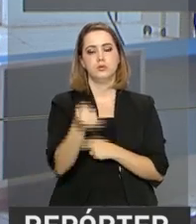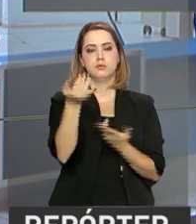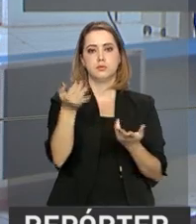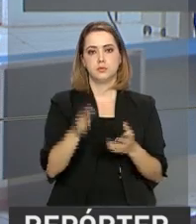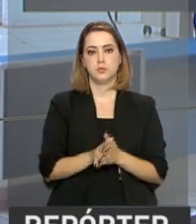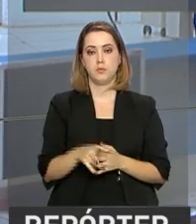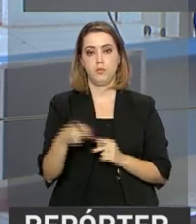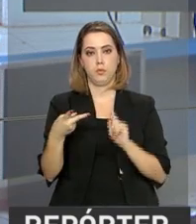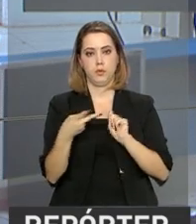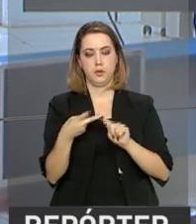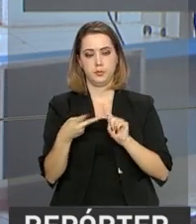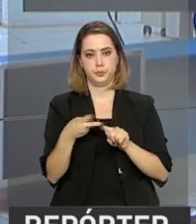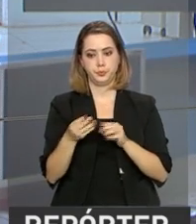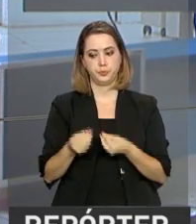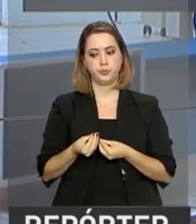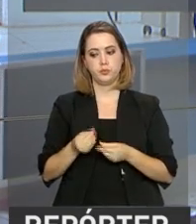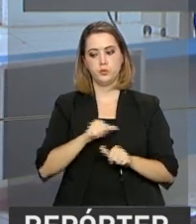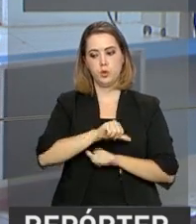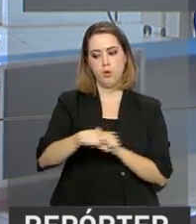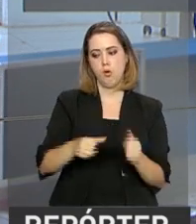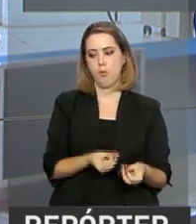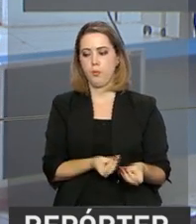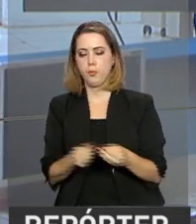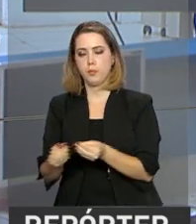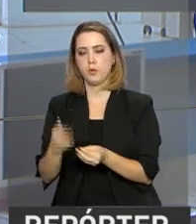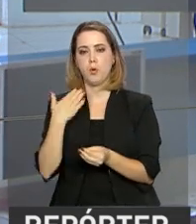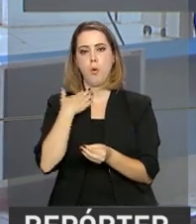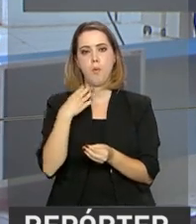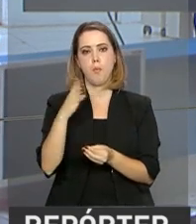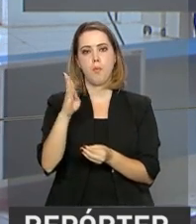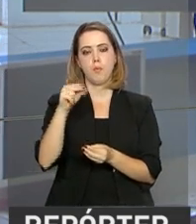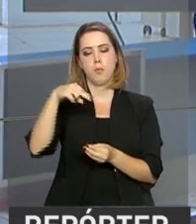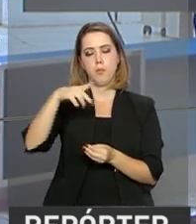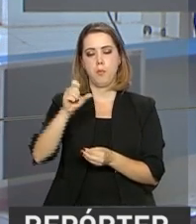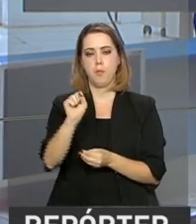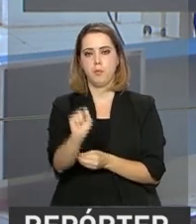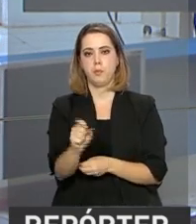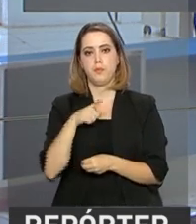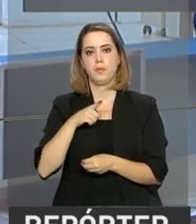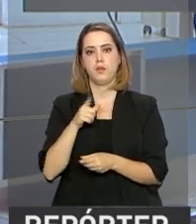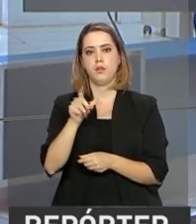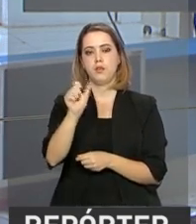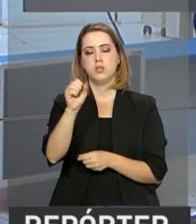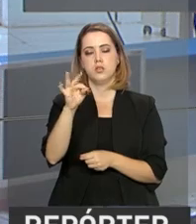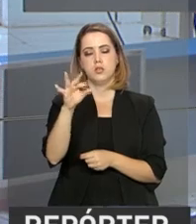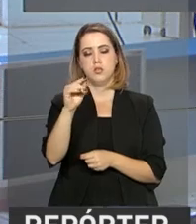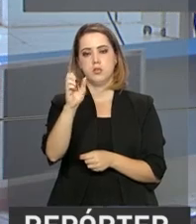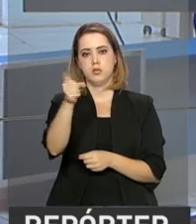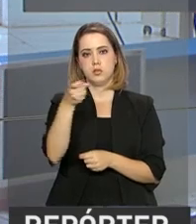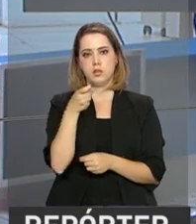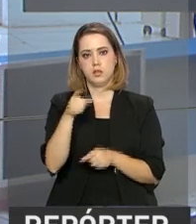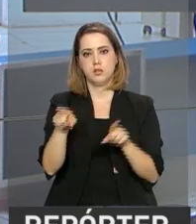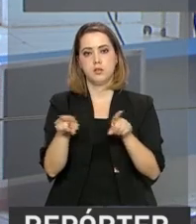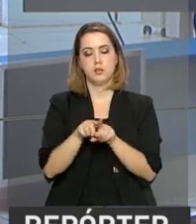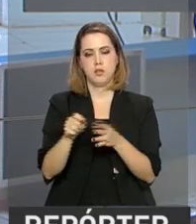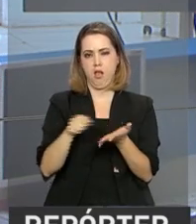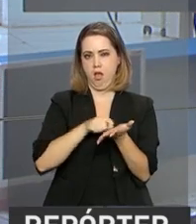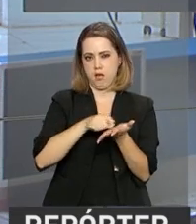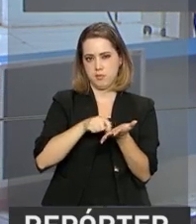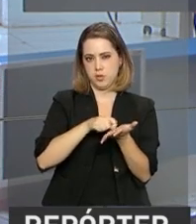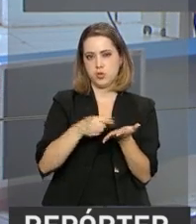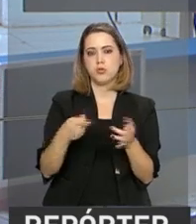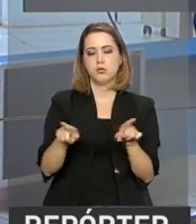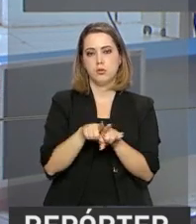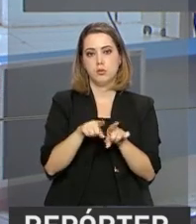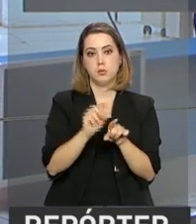o segundo Passa ao BNDS todo o processo de venda da lotex que é a loteria instantânea da caixa também conhecida como raspadinha